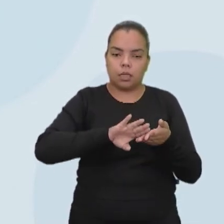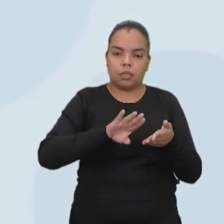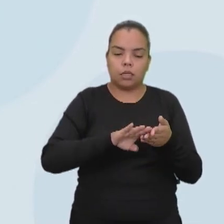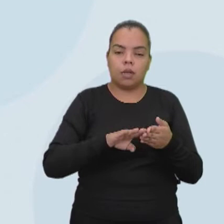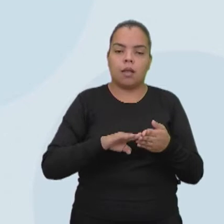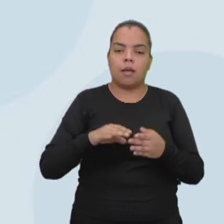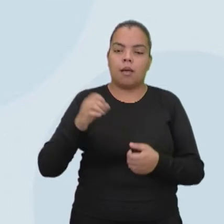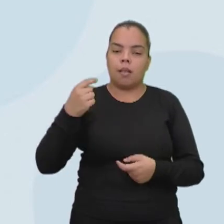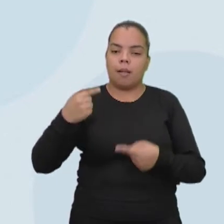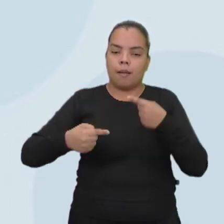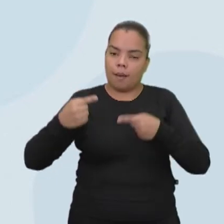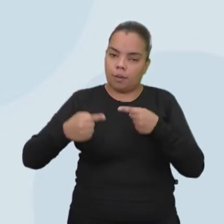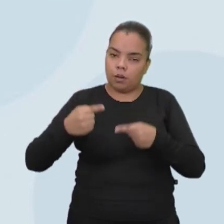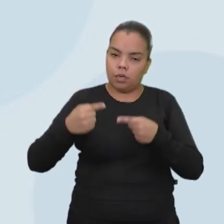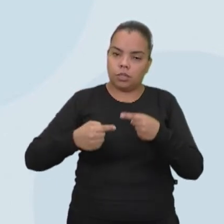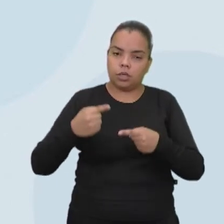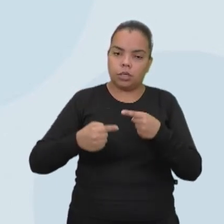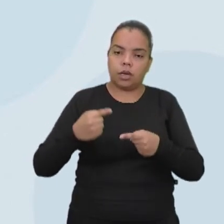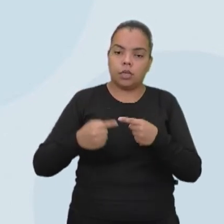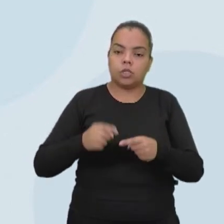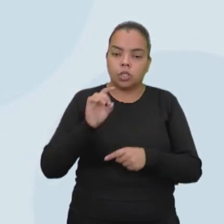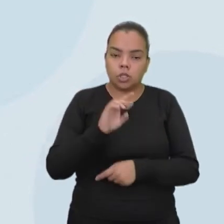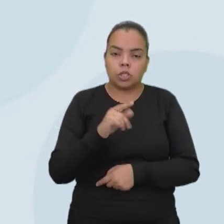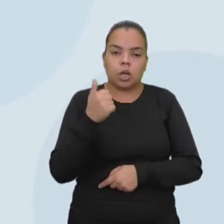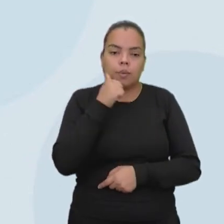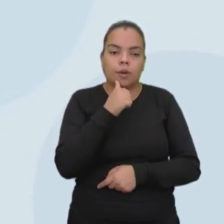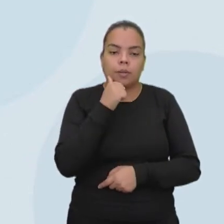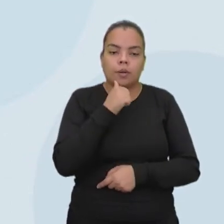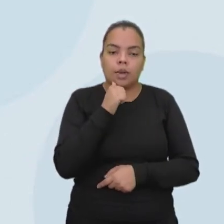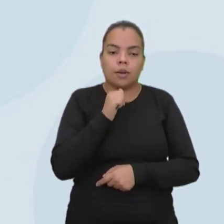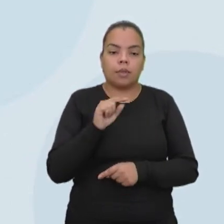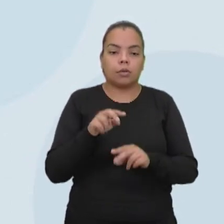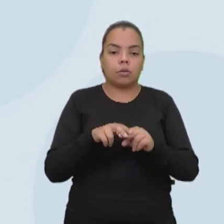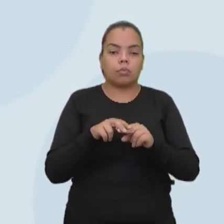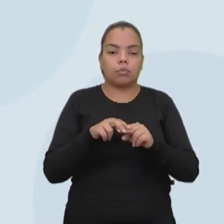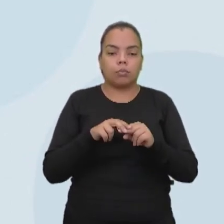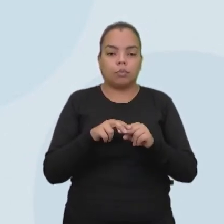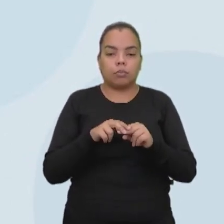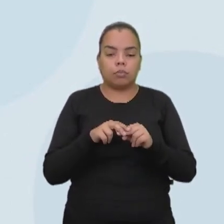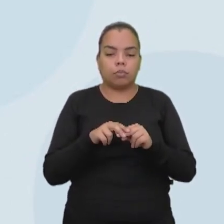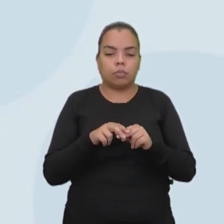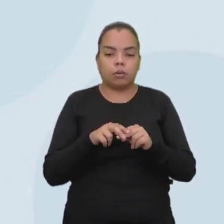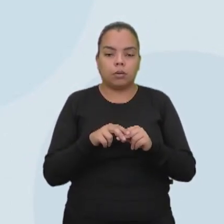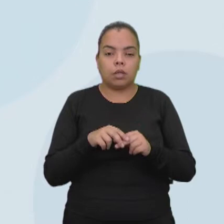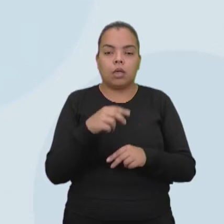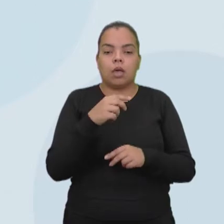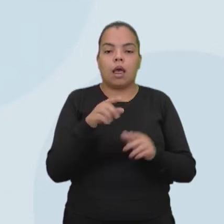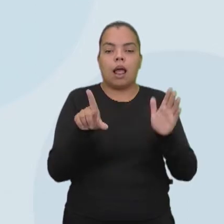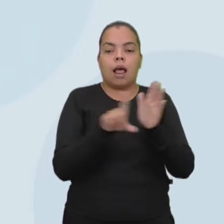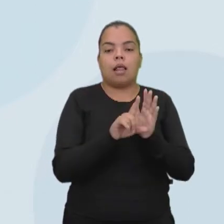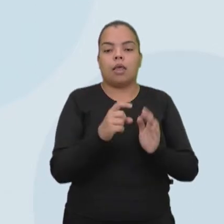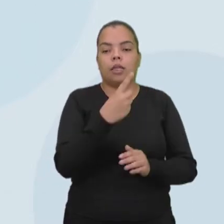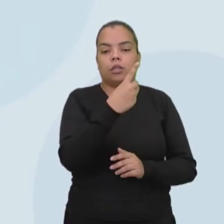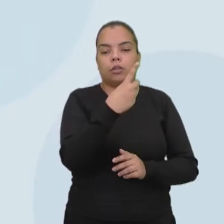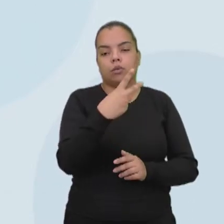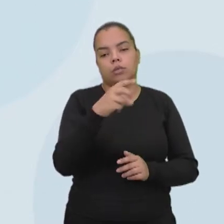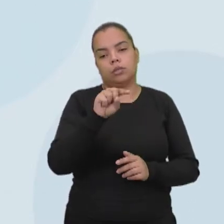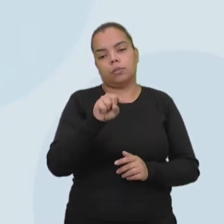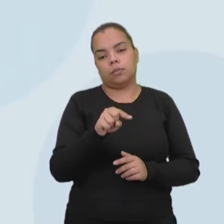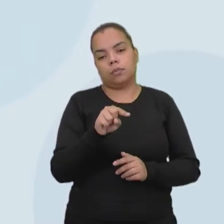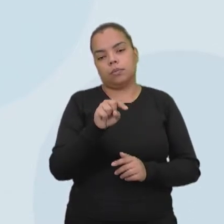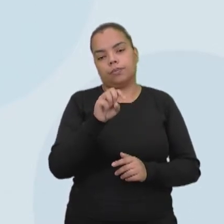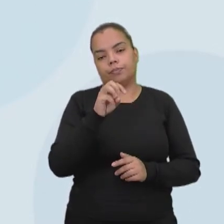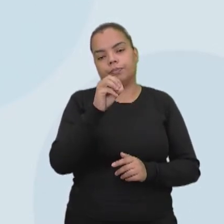eleições proporcionais para as mulheres. Contudo, apenas com a Lei 12.034, de 29 de setembro